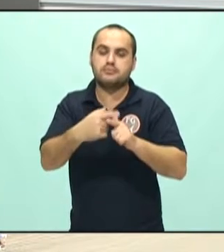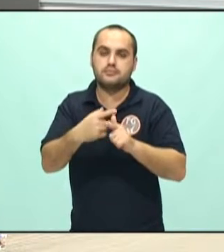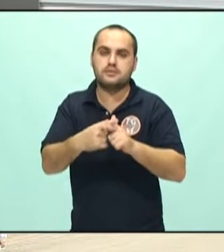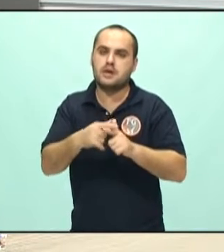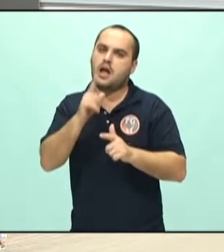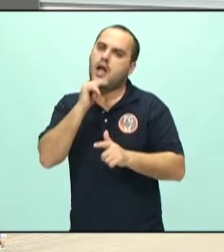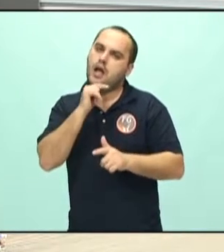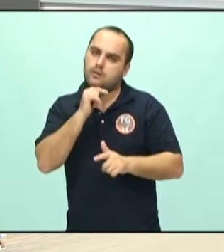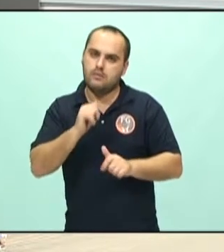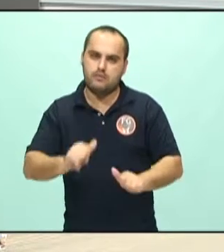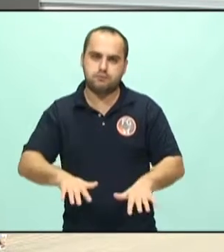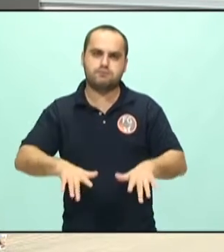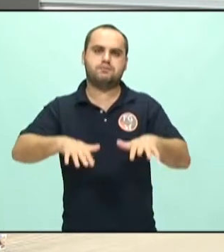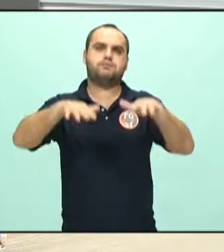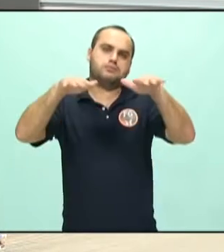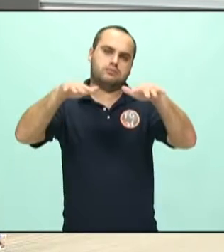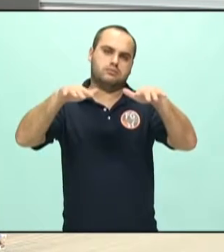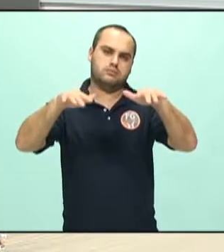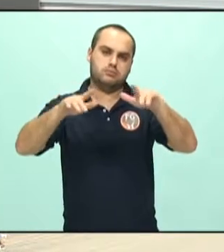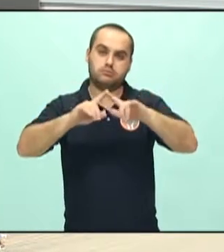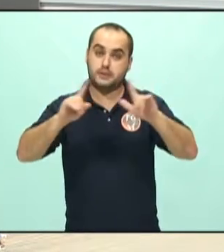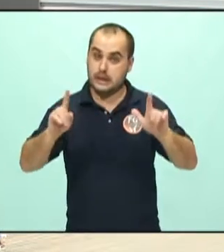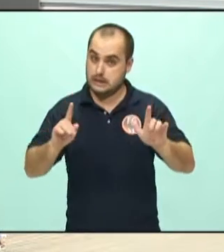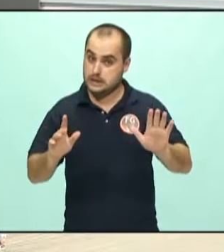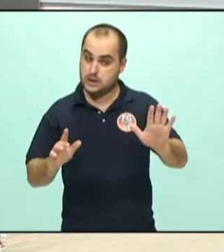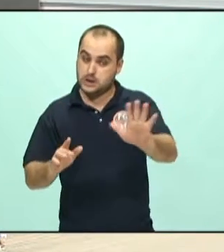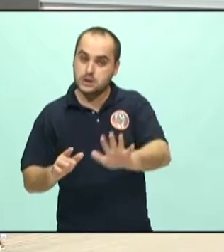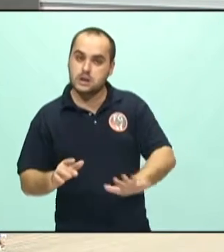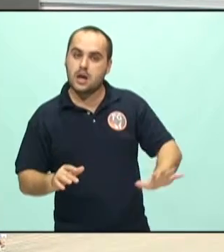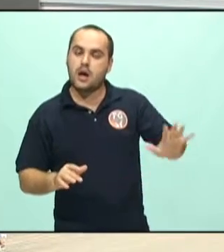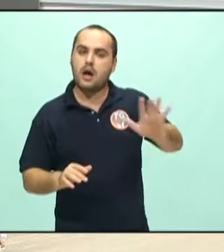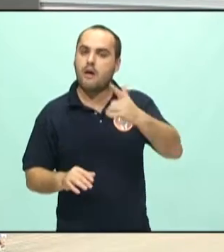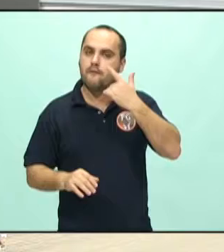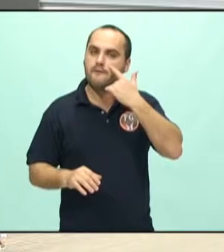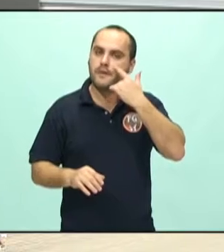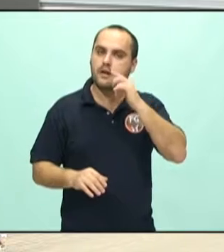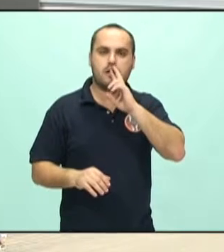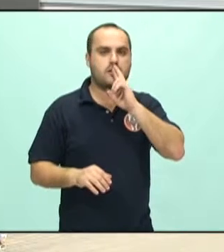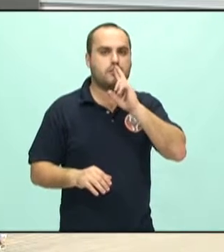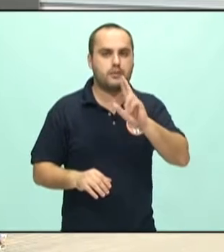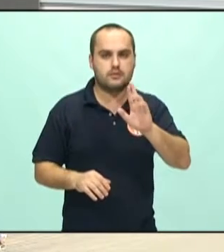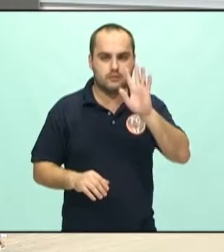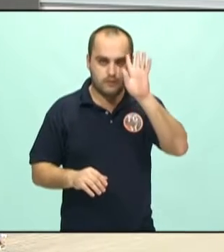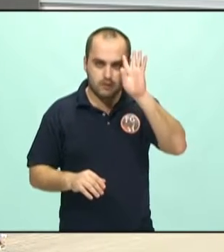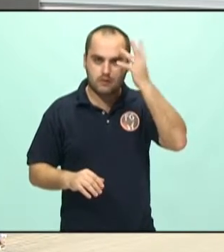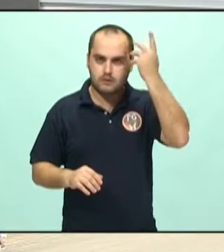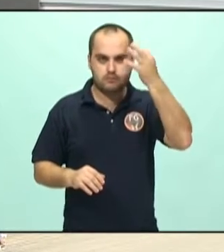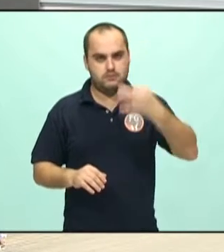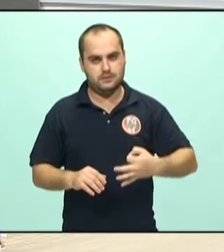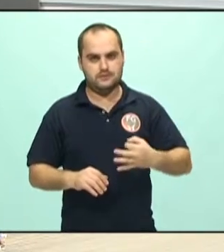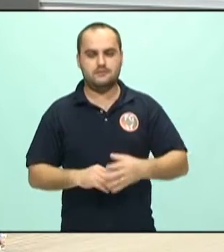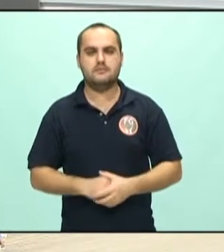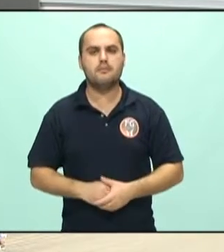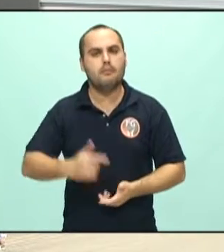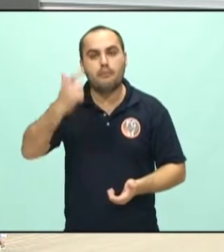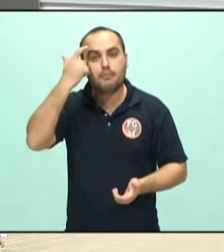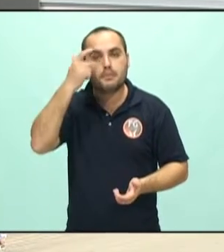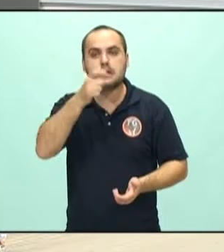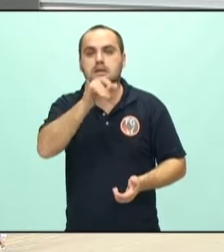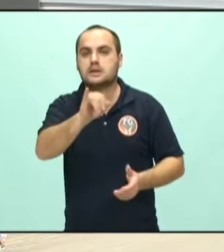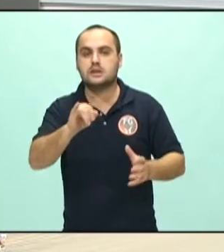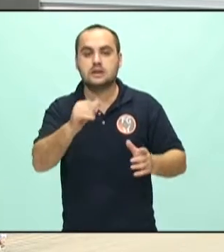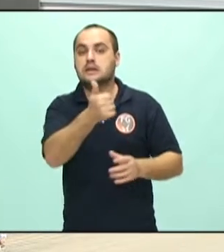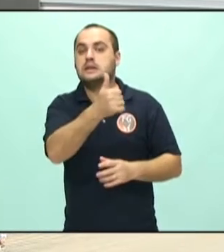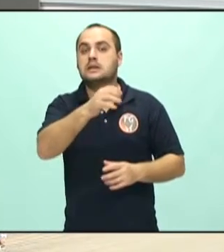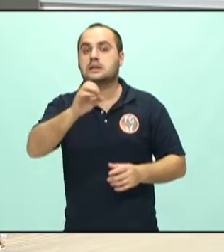enxurradas e tudo mais mas em geral nós temos visto um resultado então imagina se todas as casas estivessem ligadas